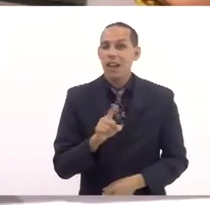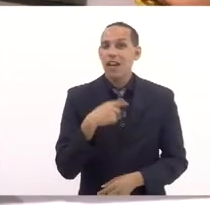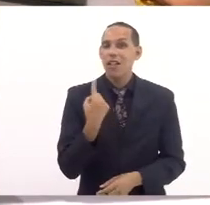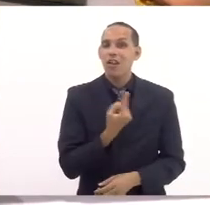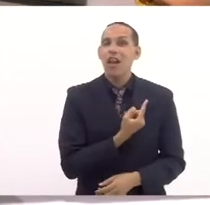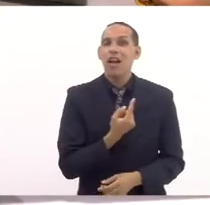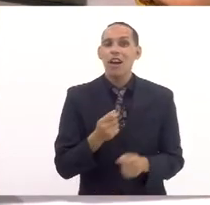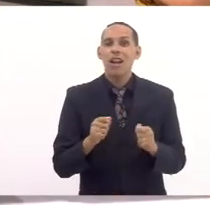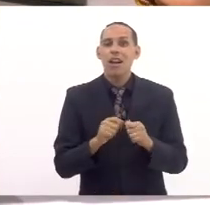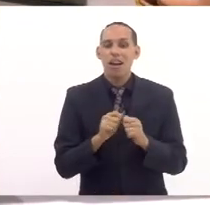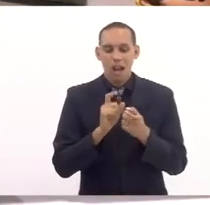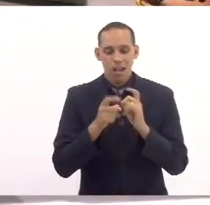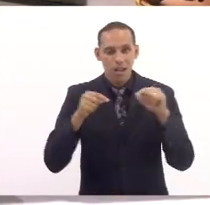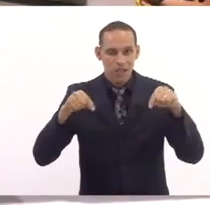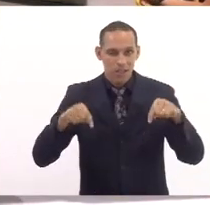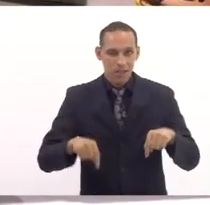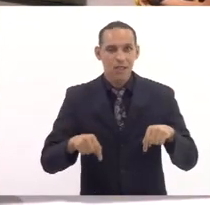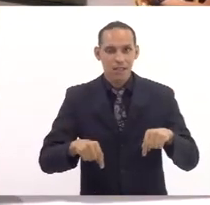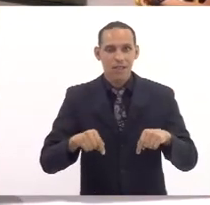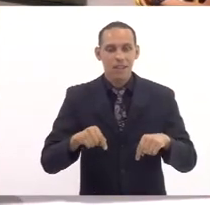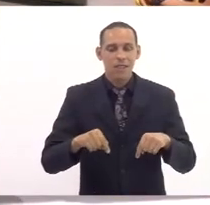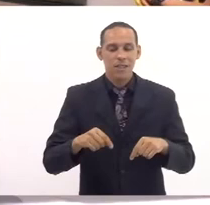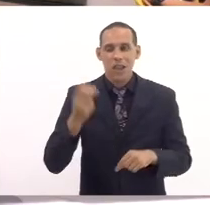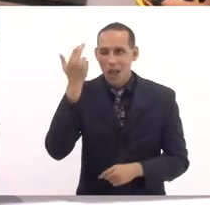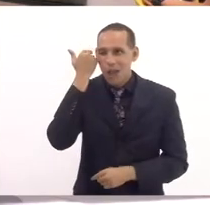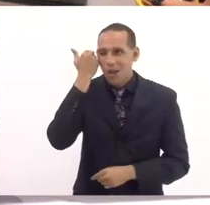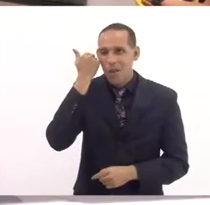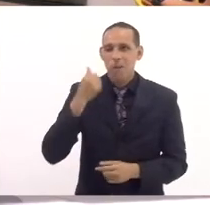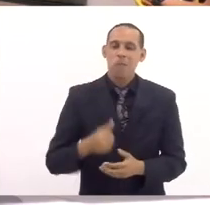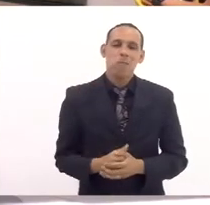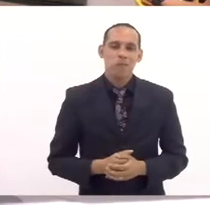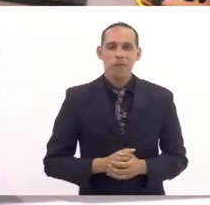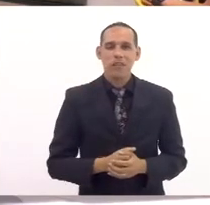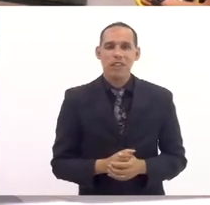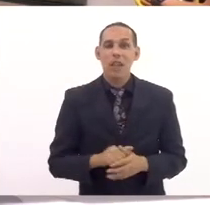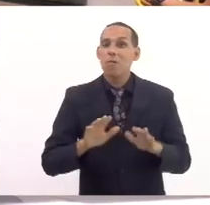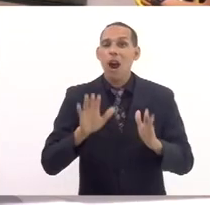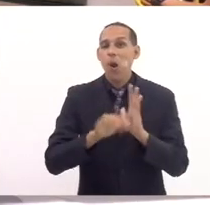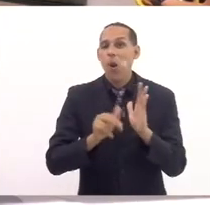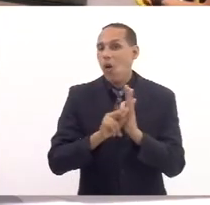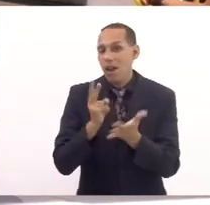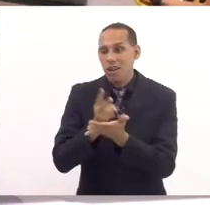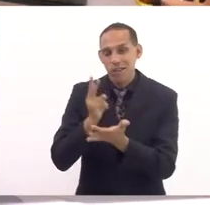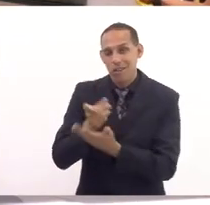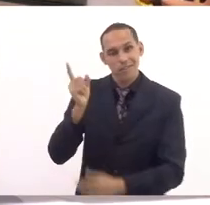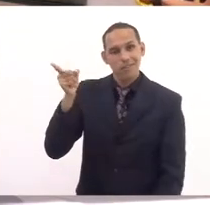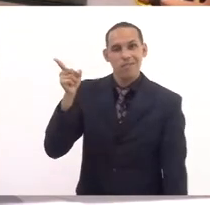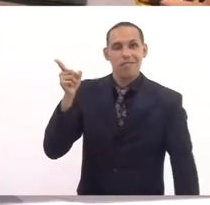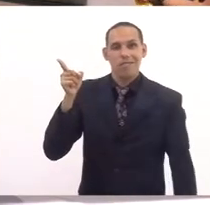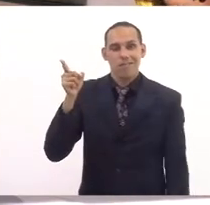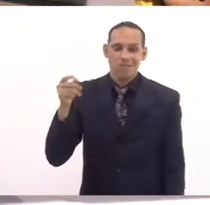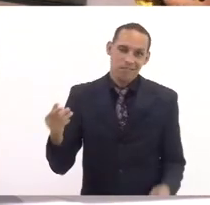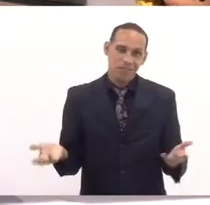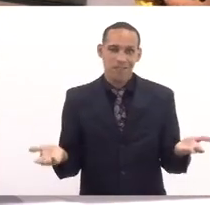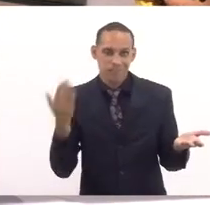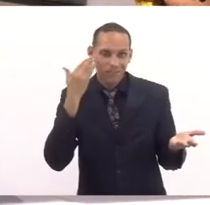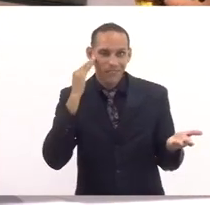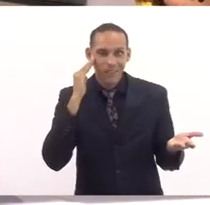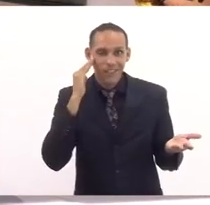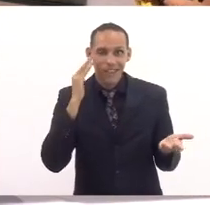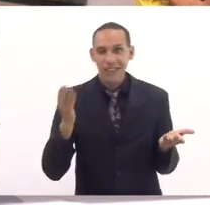a gente faz as reuniões aqui, Eliomar, e continua o furto lá. Uhum. Entendeu?